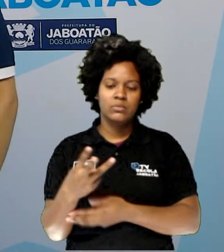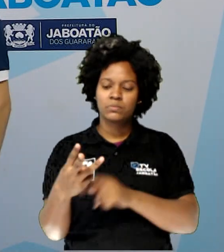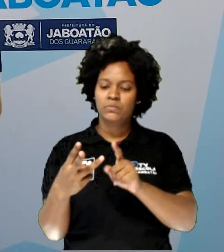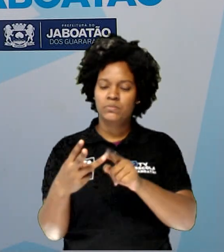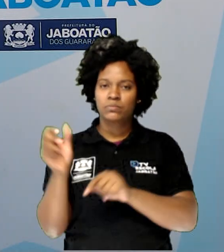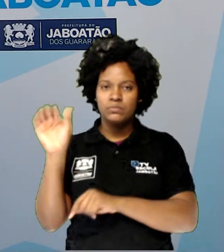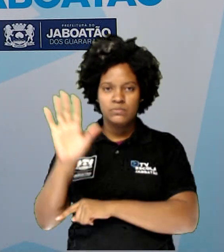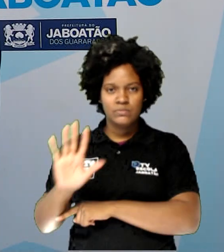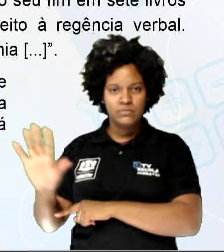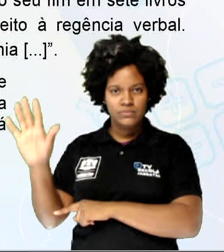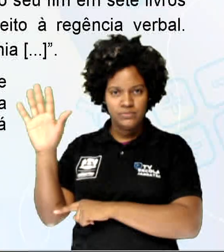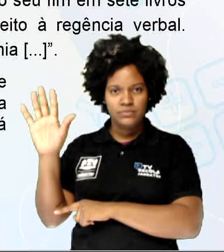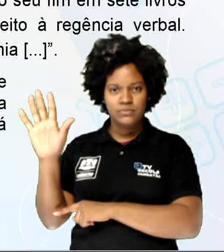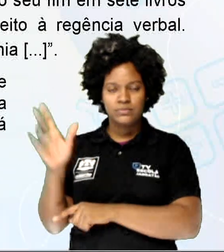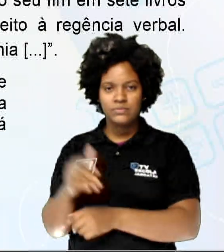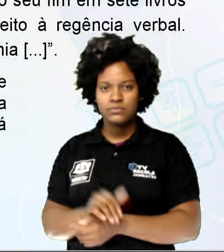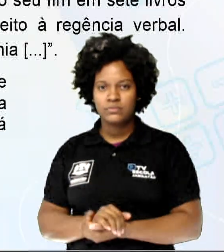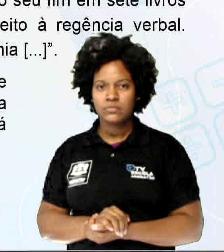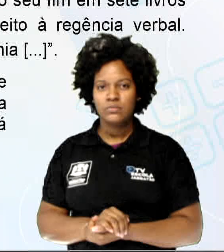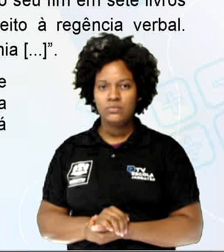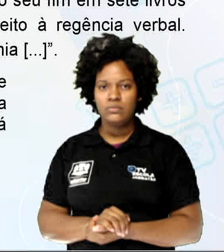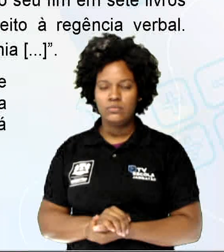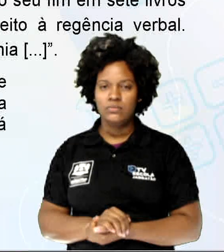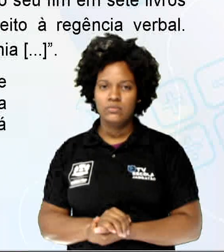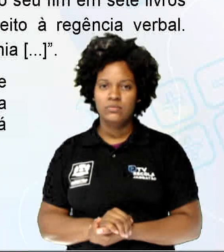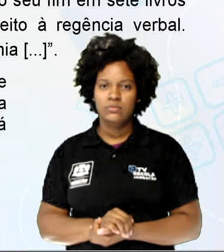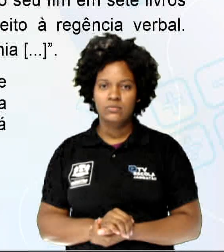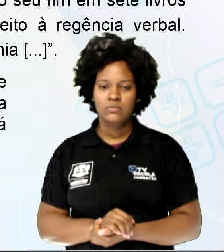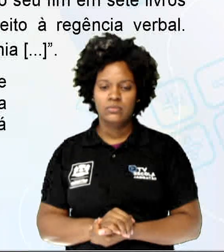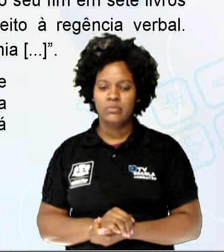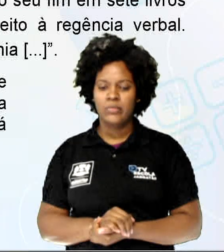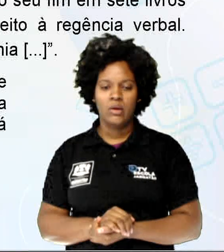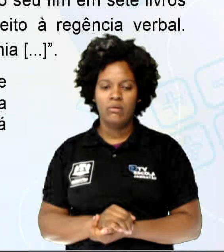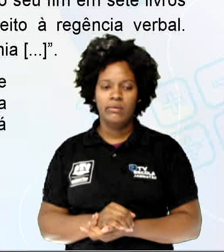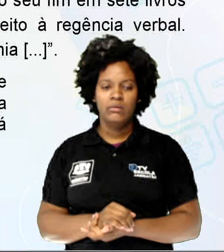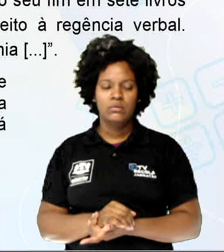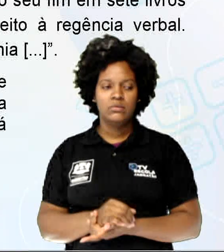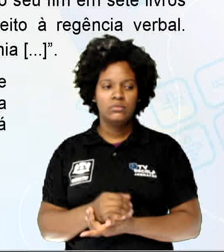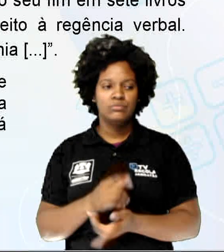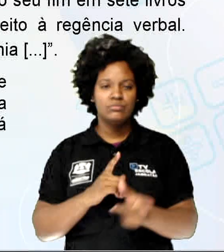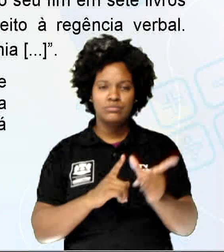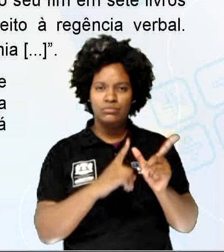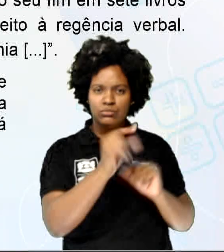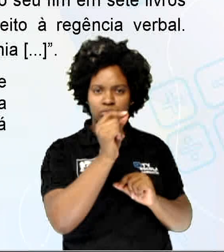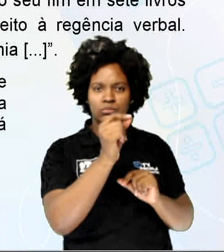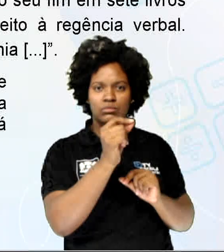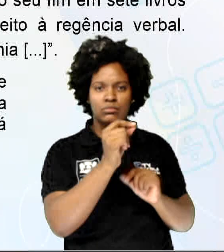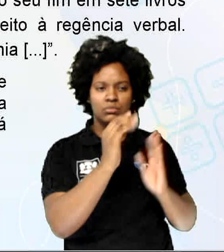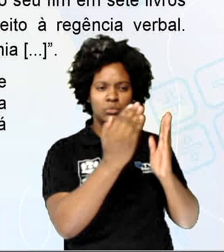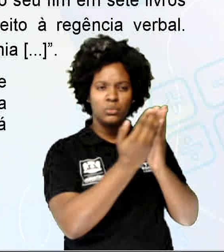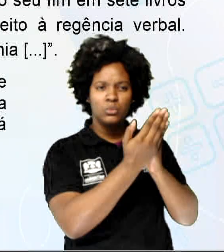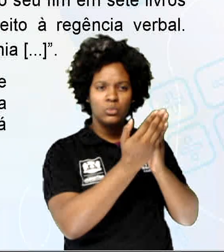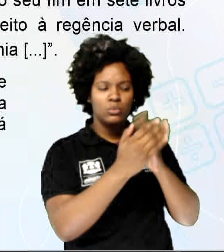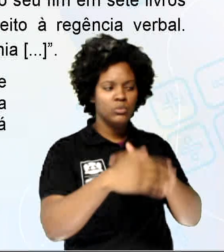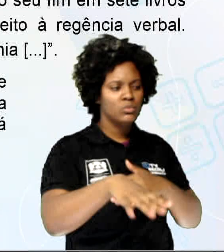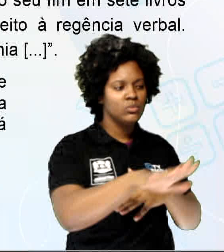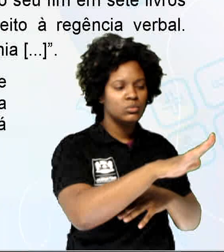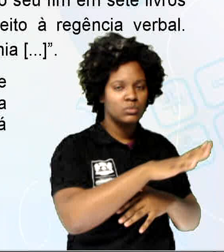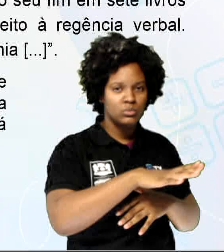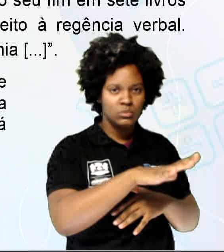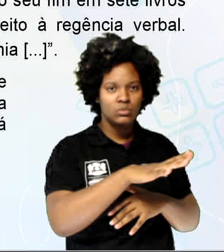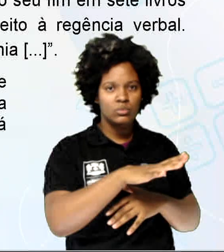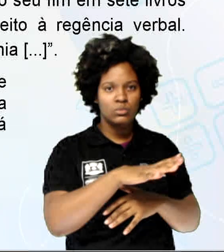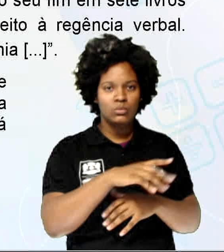tela de vocês aí agora. Em Estou indo para Nárnia, texto 6, a proposição